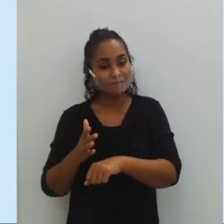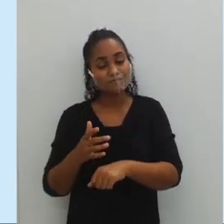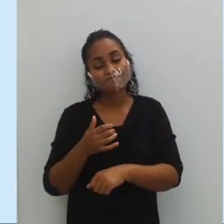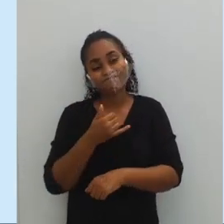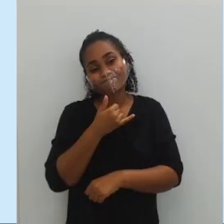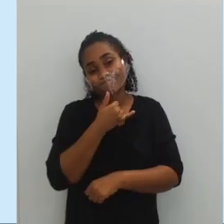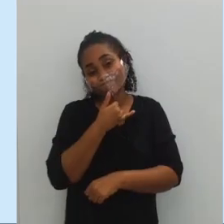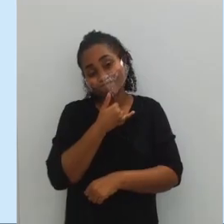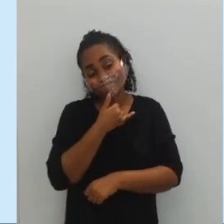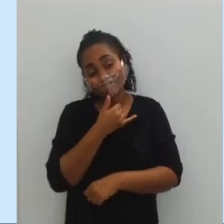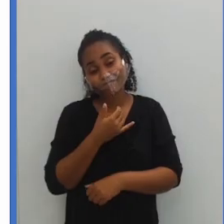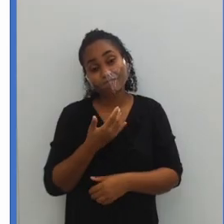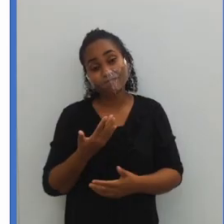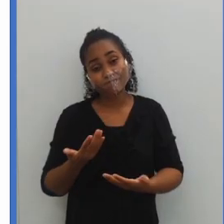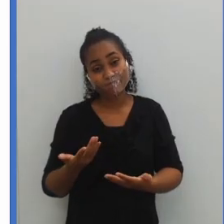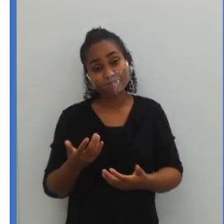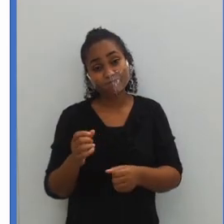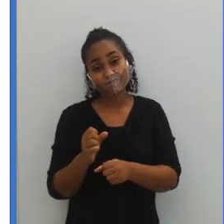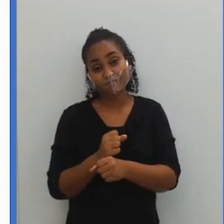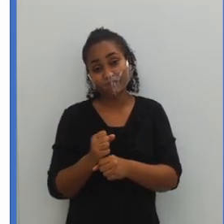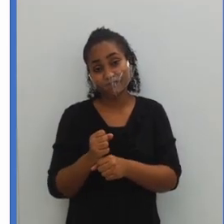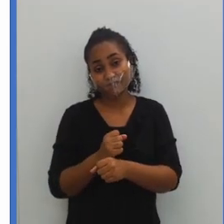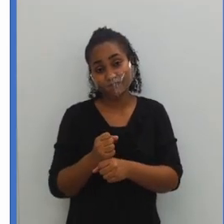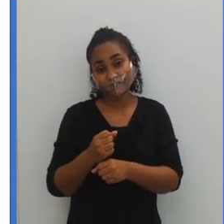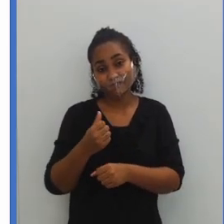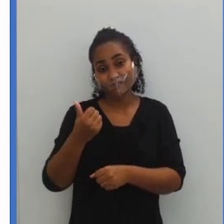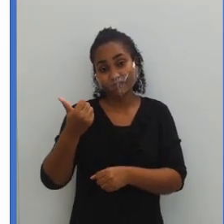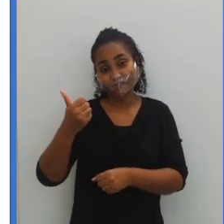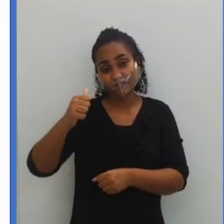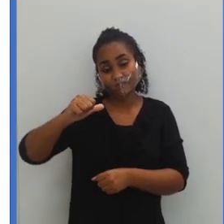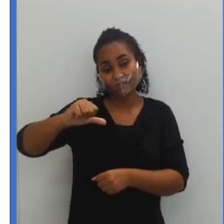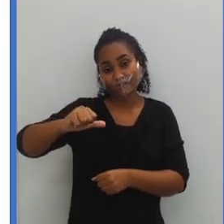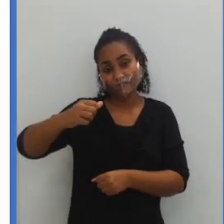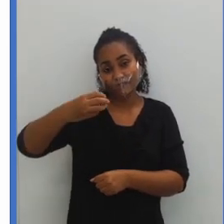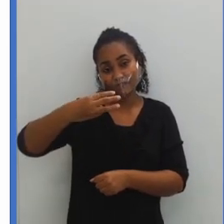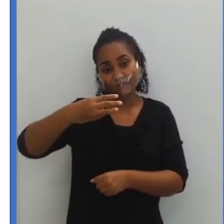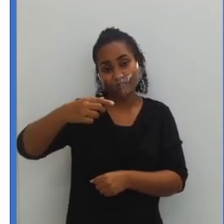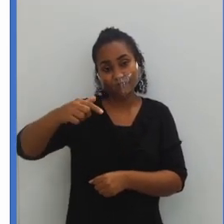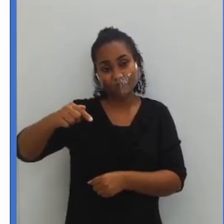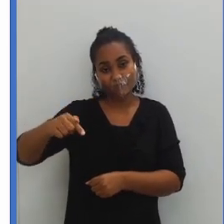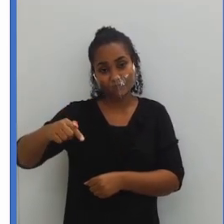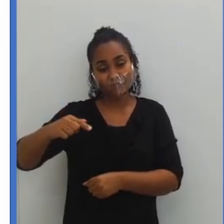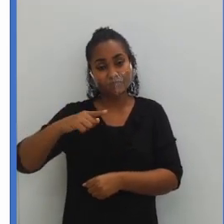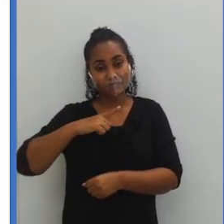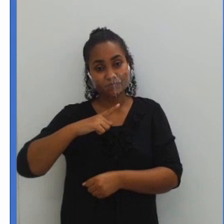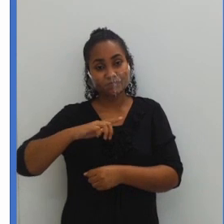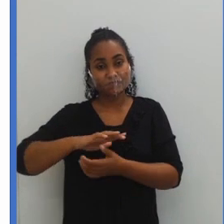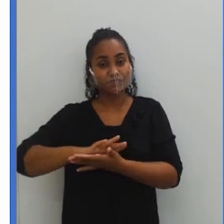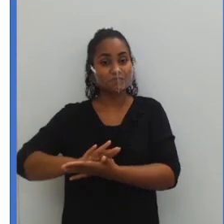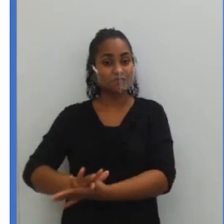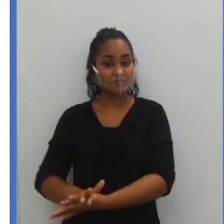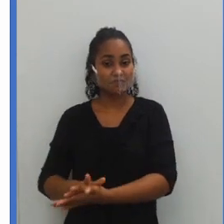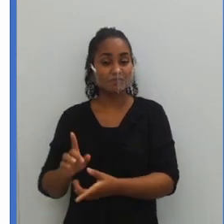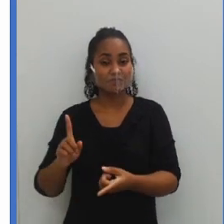praticada, infelizmente, né? E em 1937, junto com essa descriminalização também,